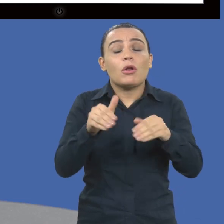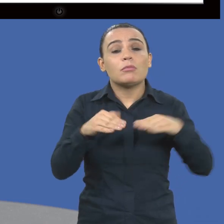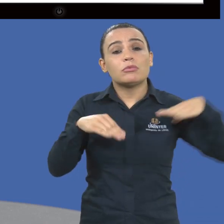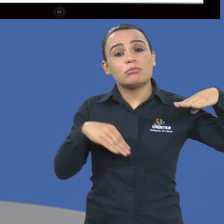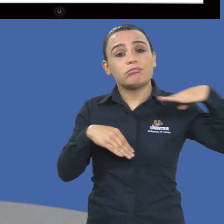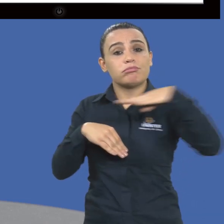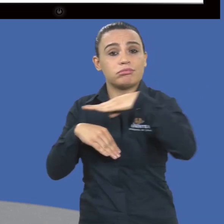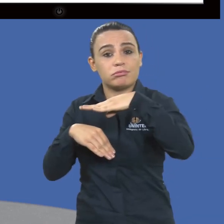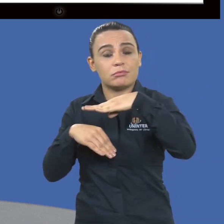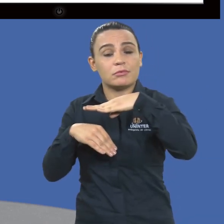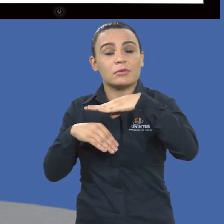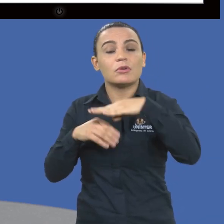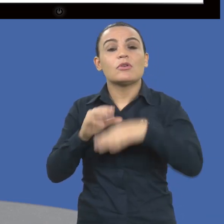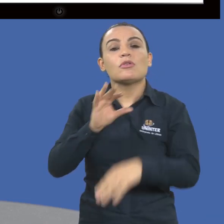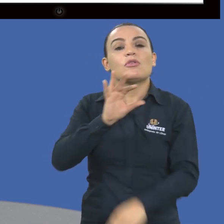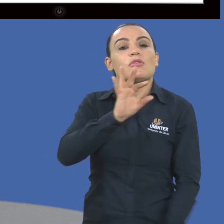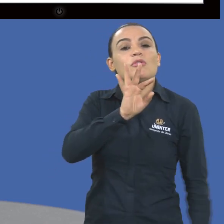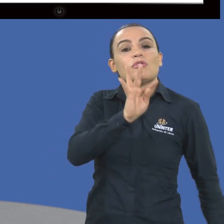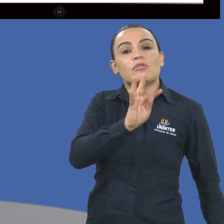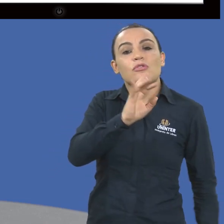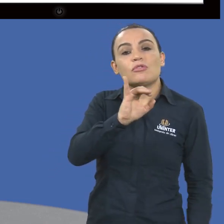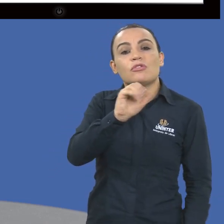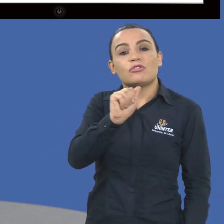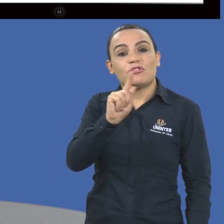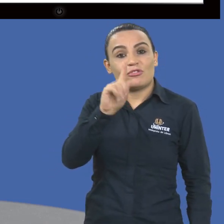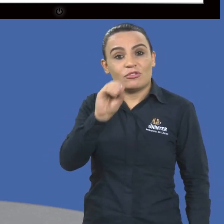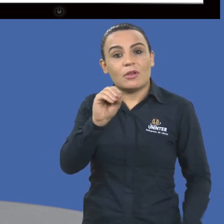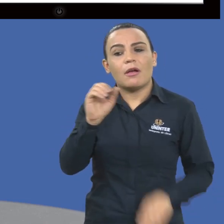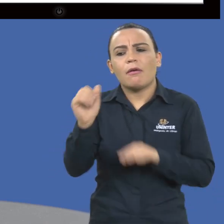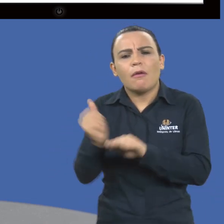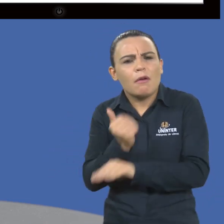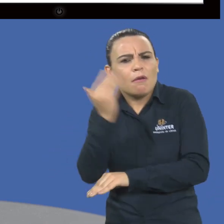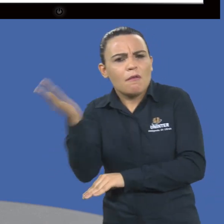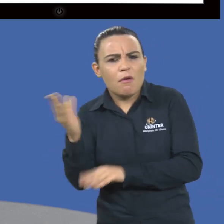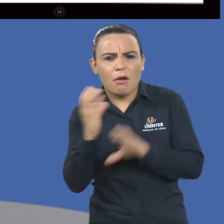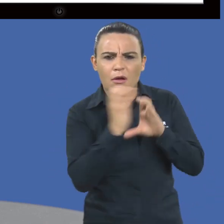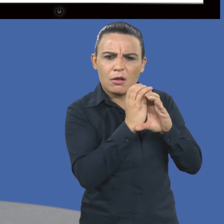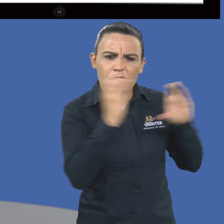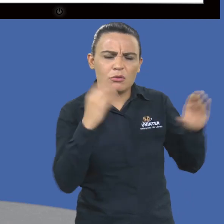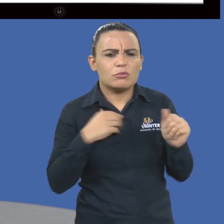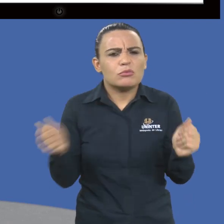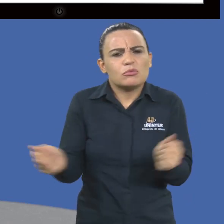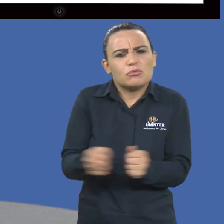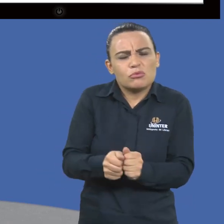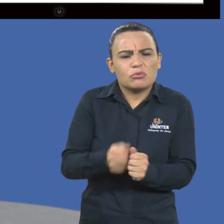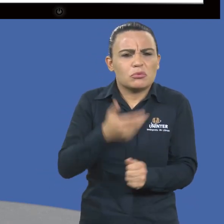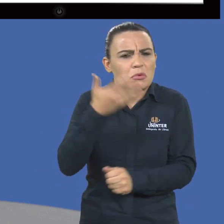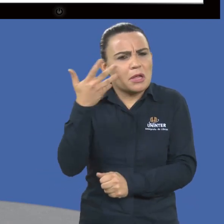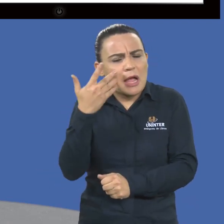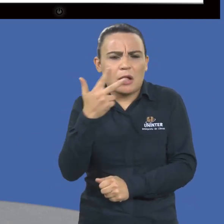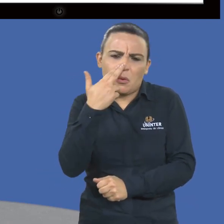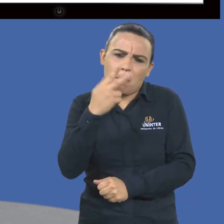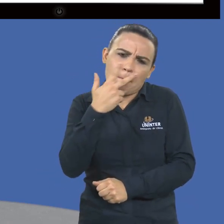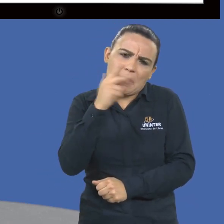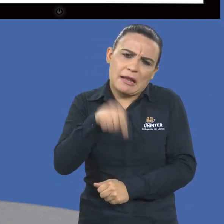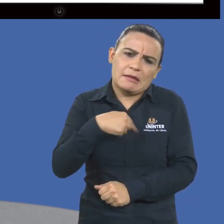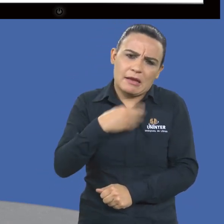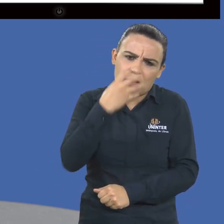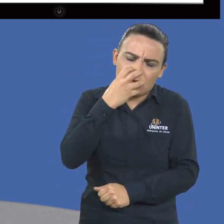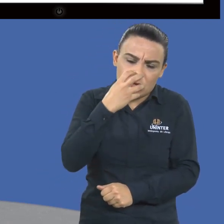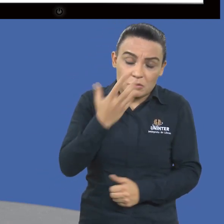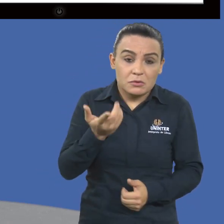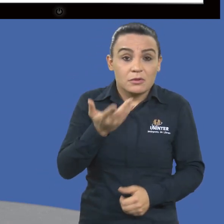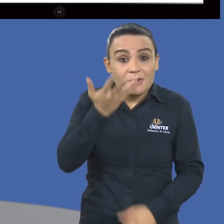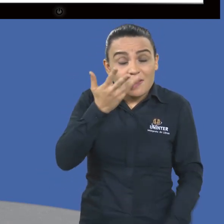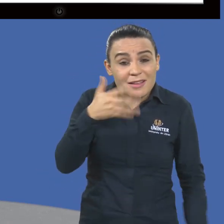ônibus. E o Tiago está fora do tubo, com o cachorrinho ou o gatinho, amiguinho